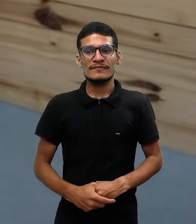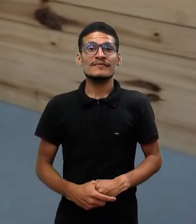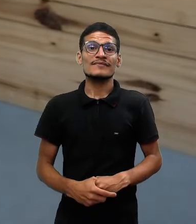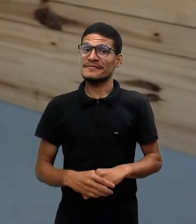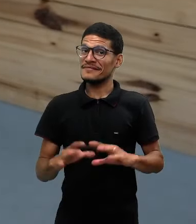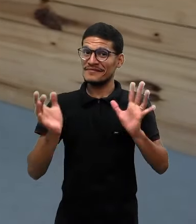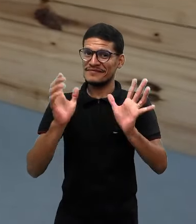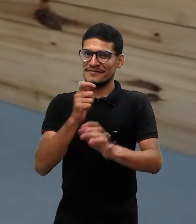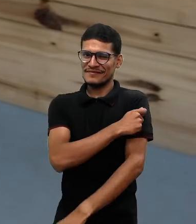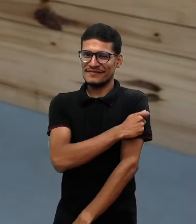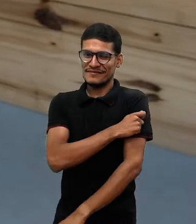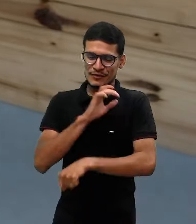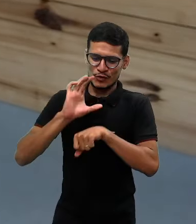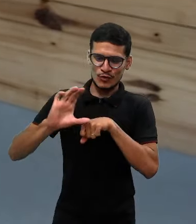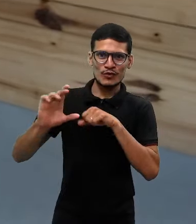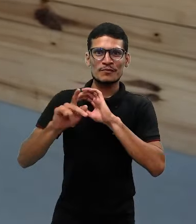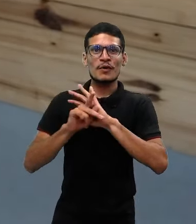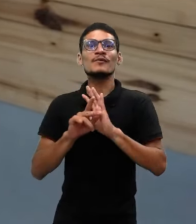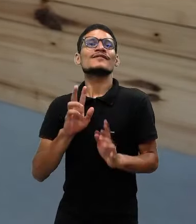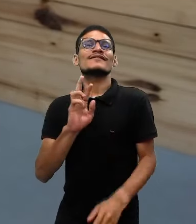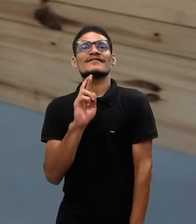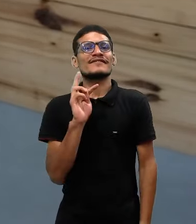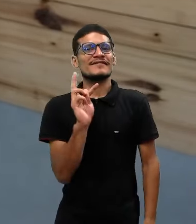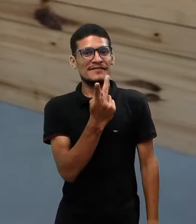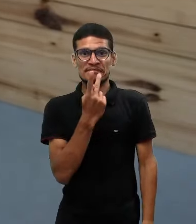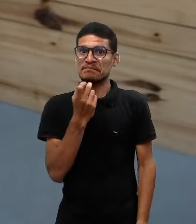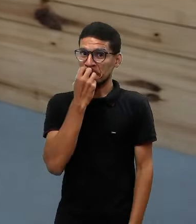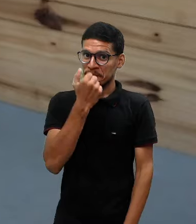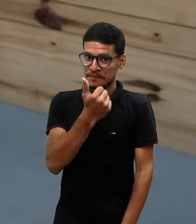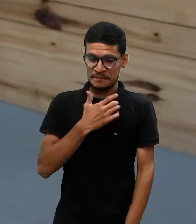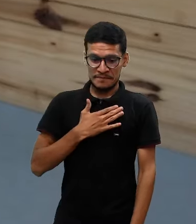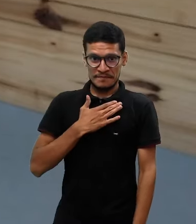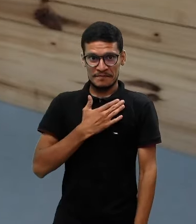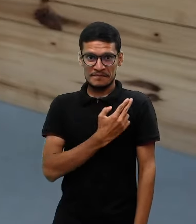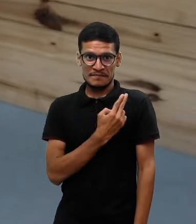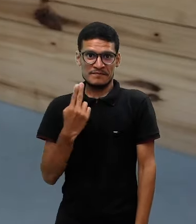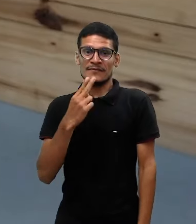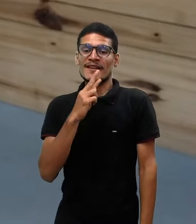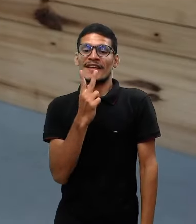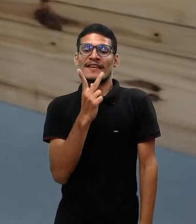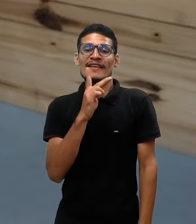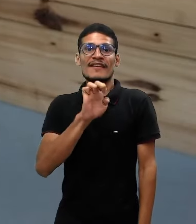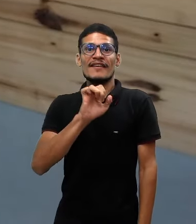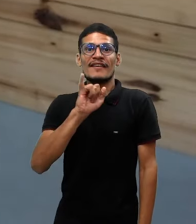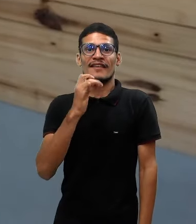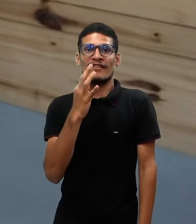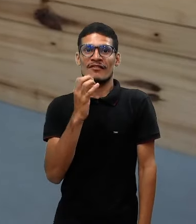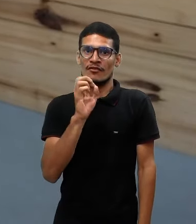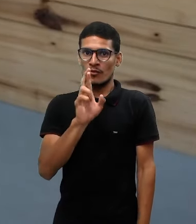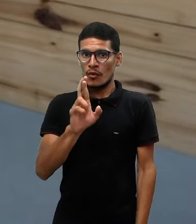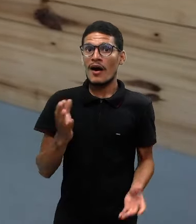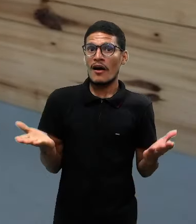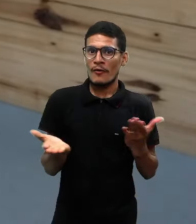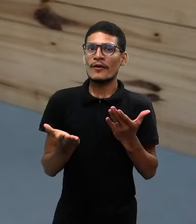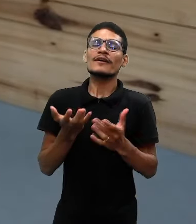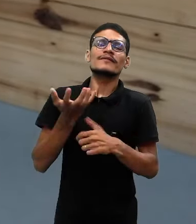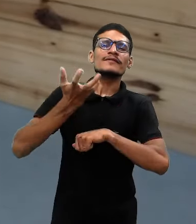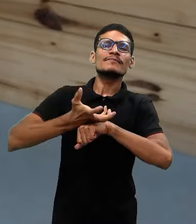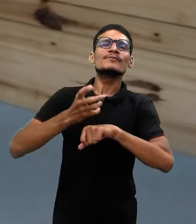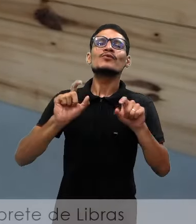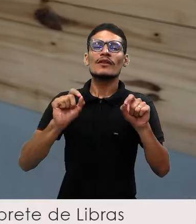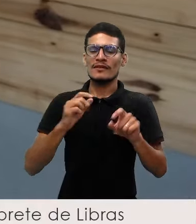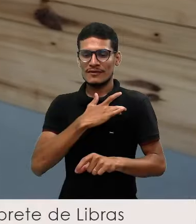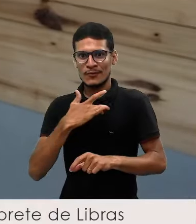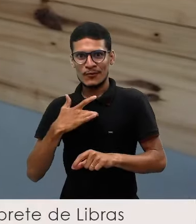estudantes do curso de Recursos Humanos, tudo bom? O meu nome é Heitor. Estamos aqui juntos para a disciplina de Saúde e Segurança